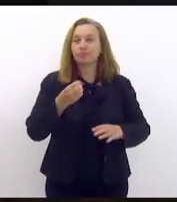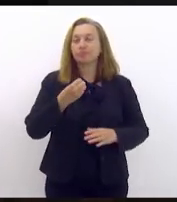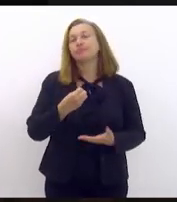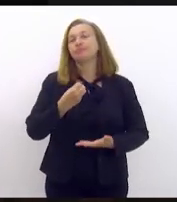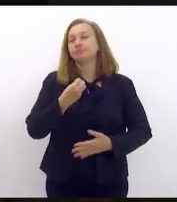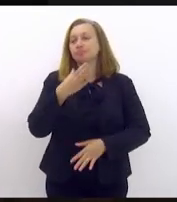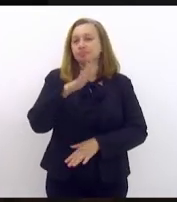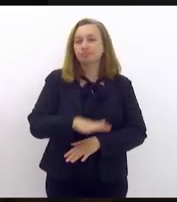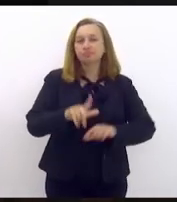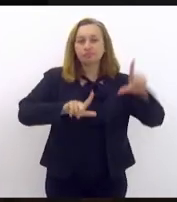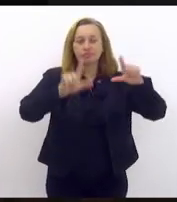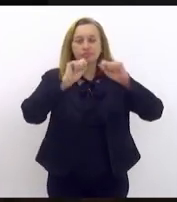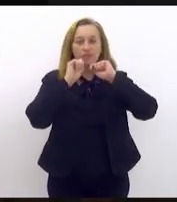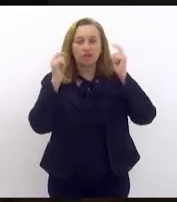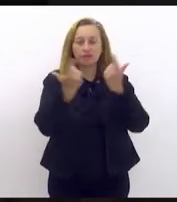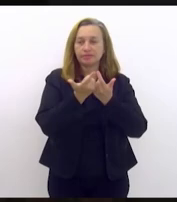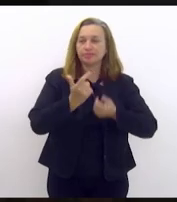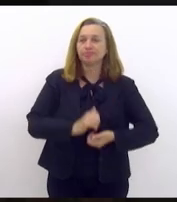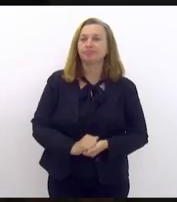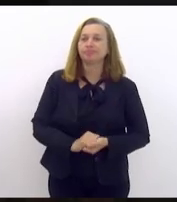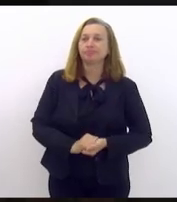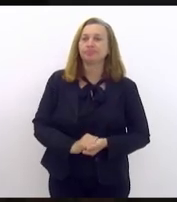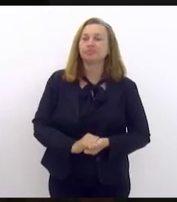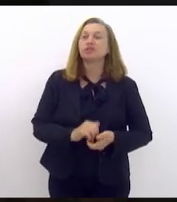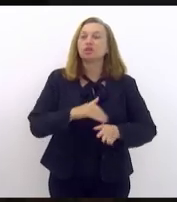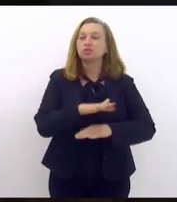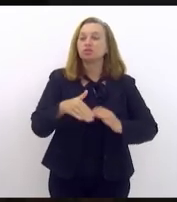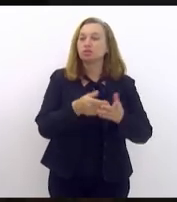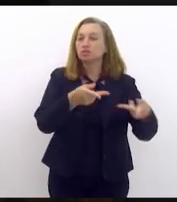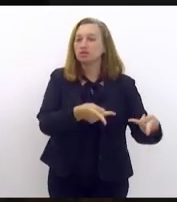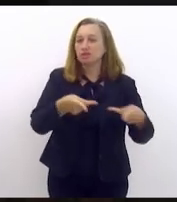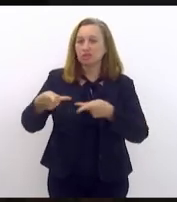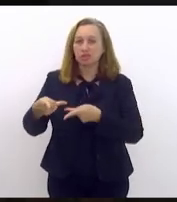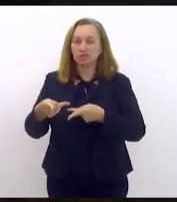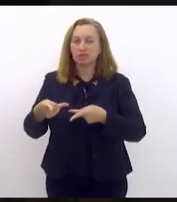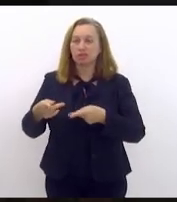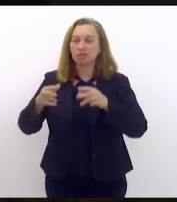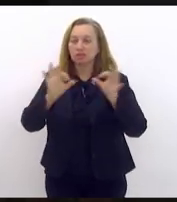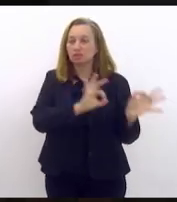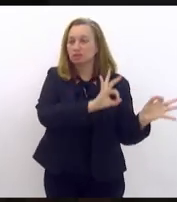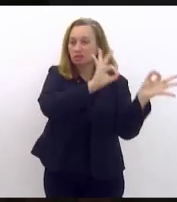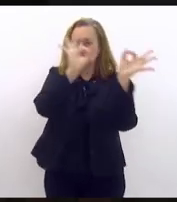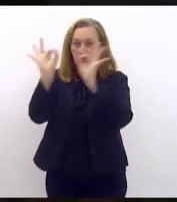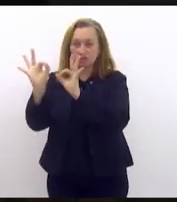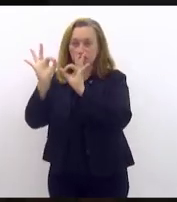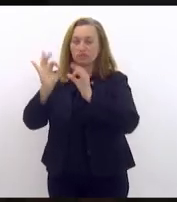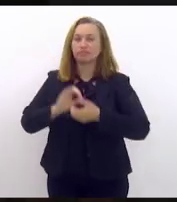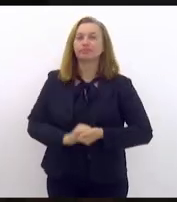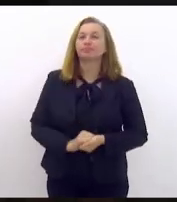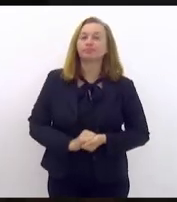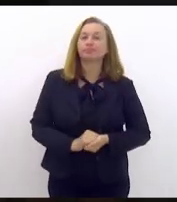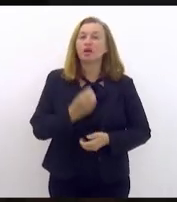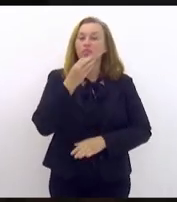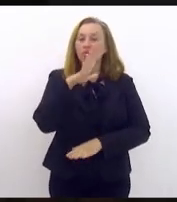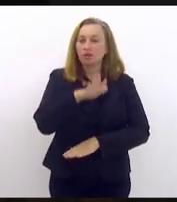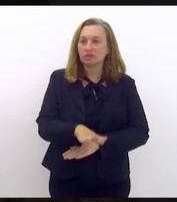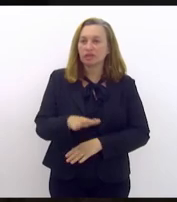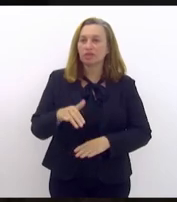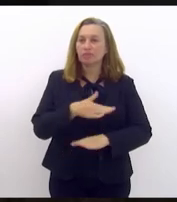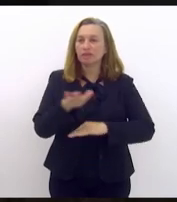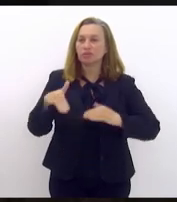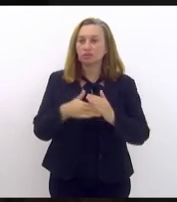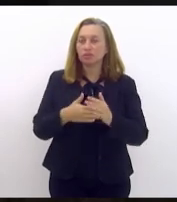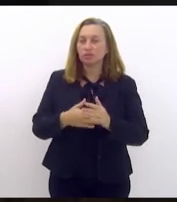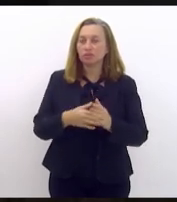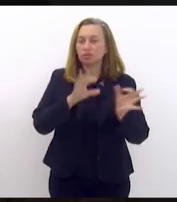da TV Alerj, boa tarde a todos os visitantes que estão aqui nos assistindo. E boa tarde também para todos que